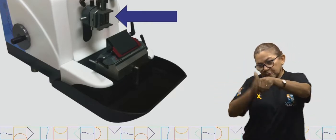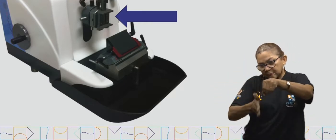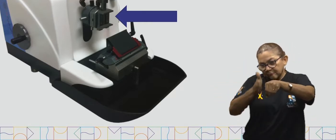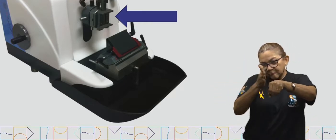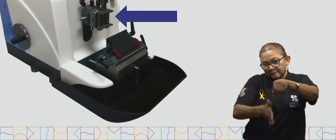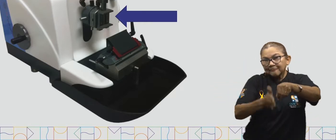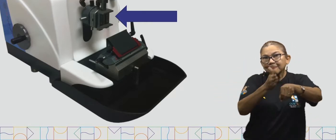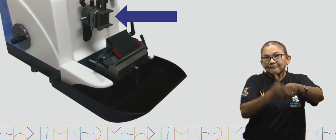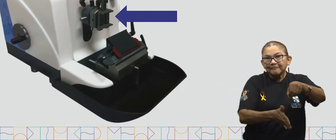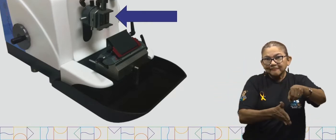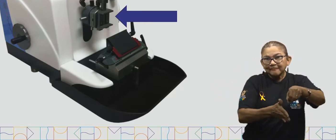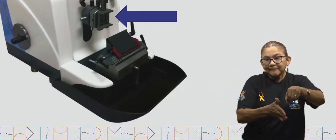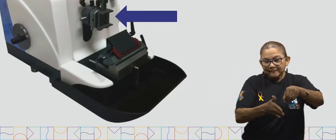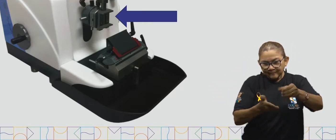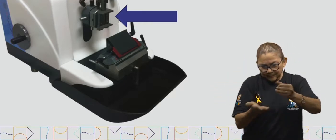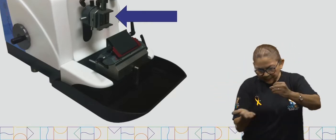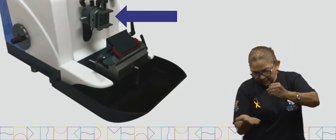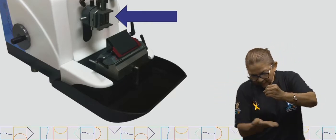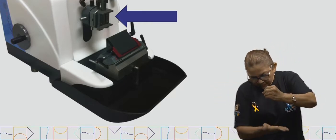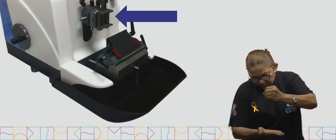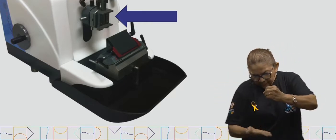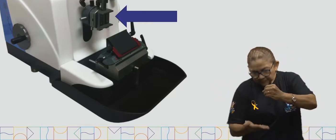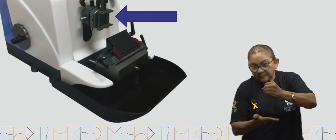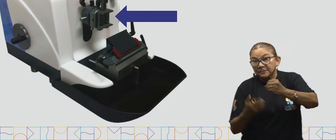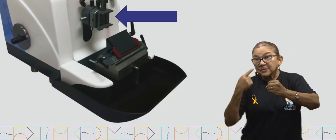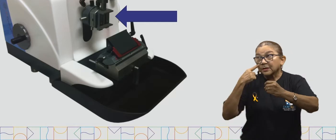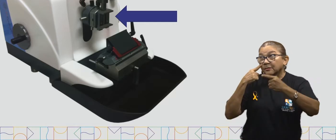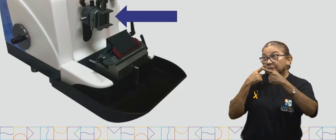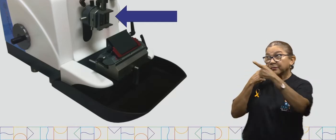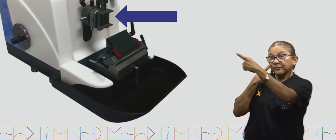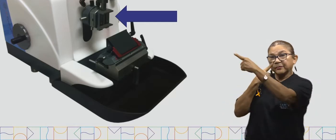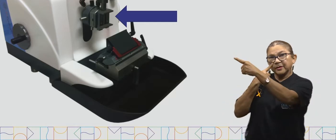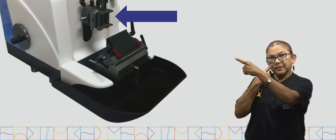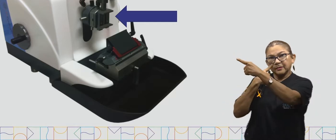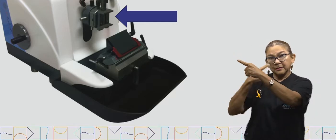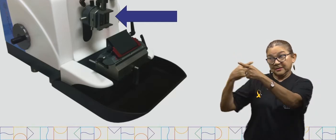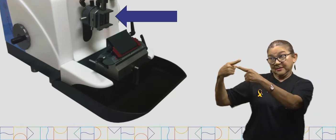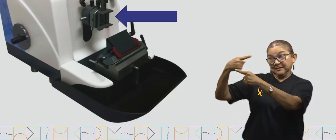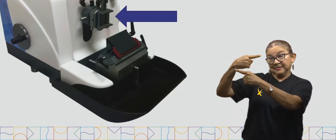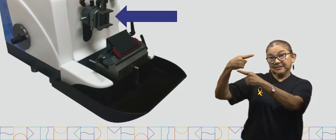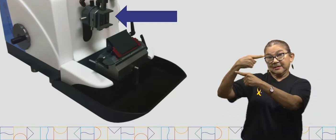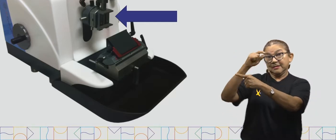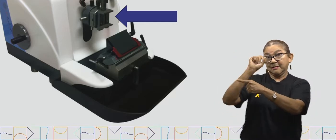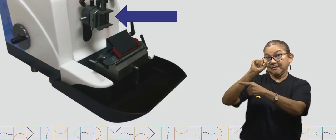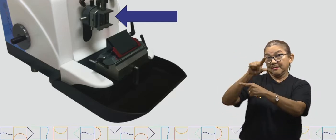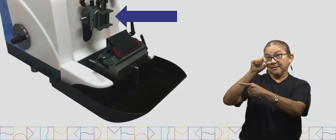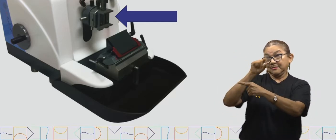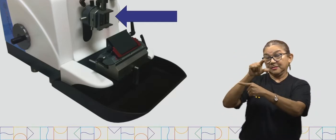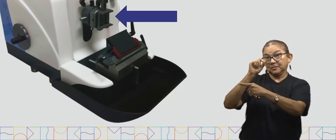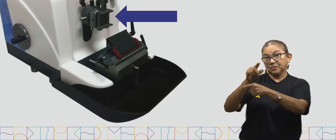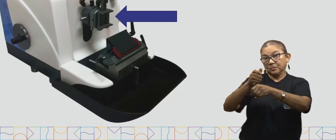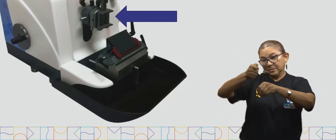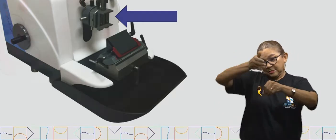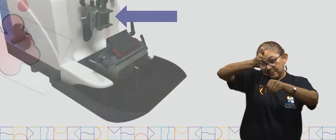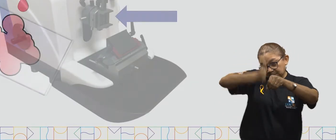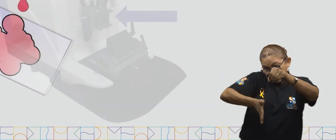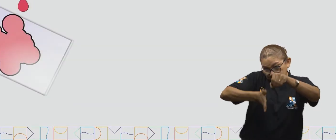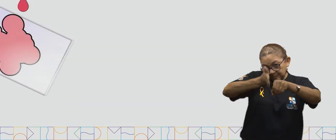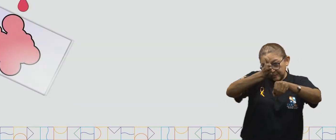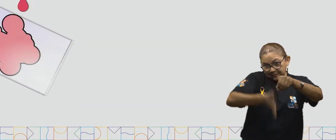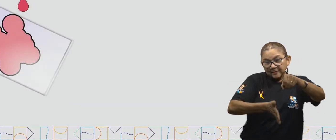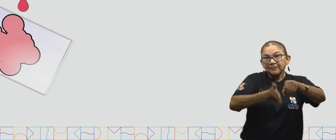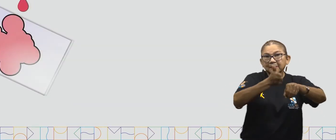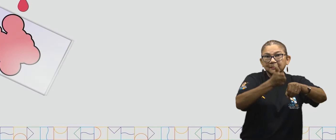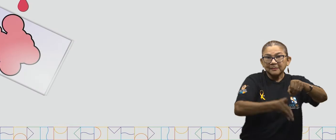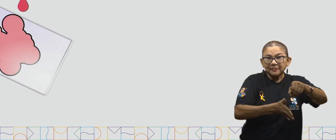ser cortado é acoplado na região apontada pela seta azul. Assim, a máquina faz os cortes.